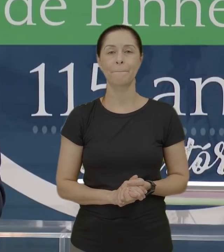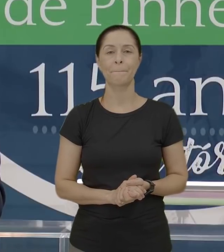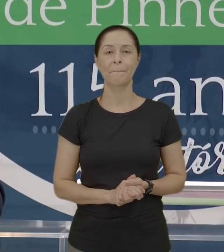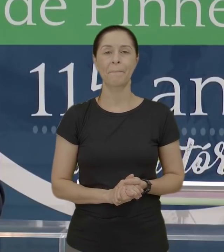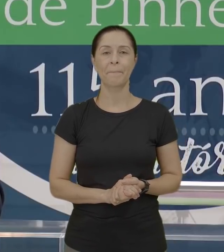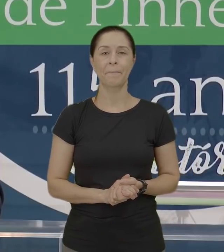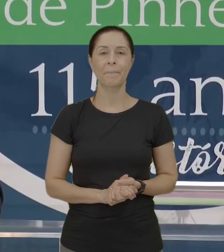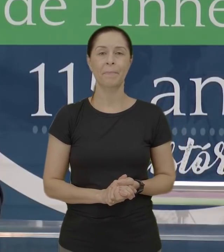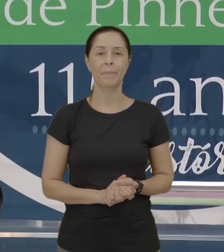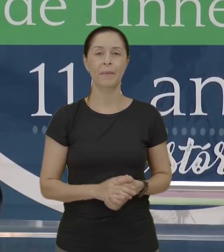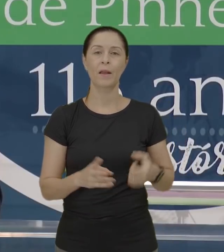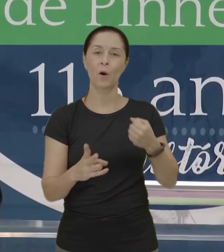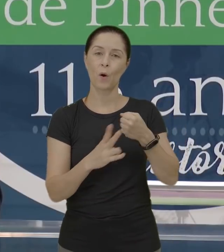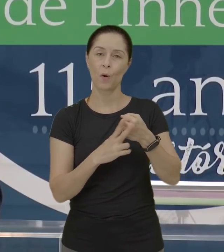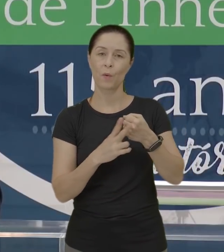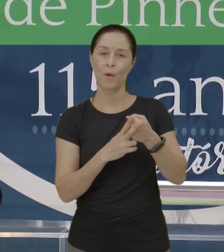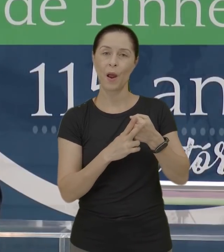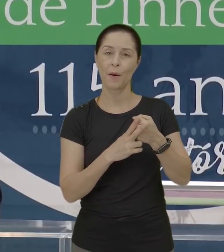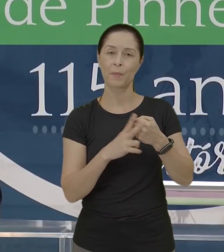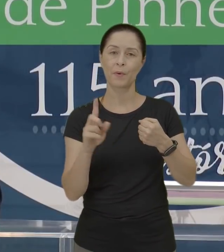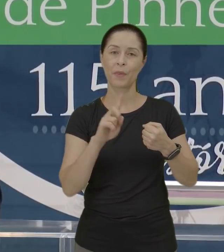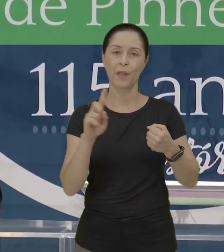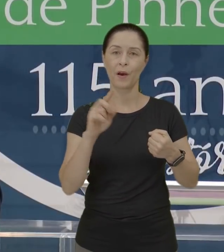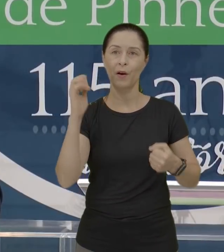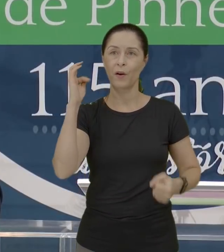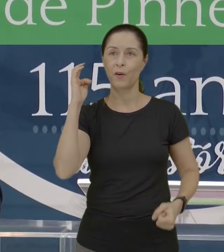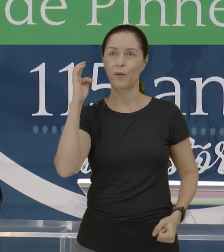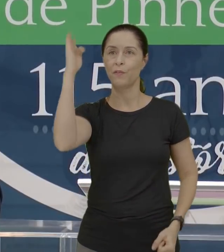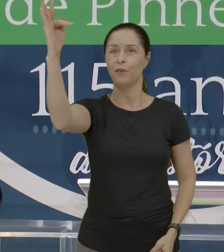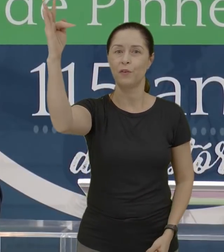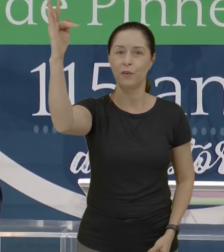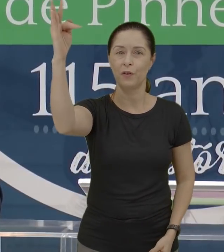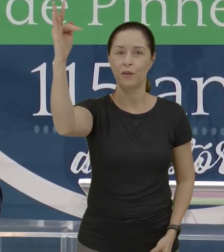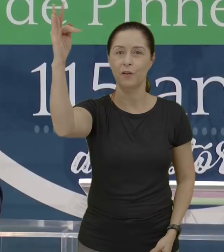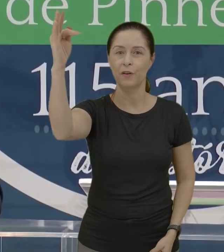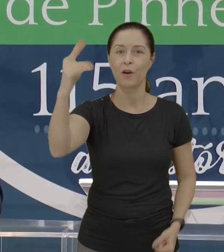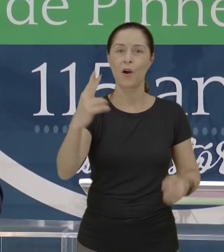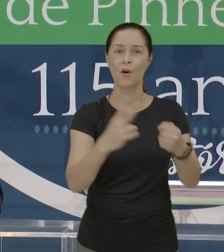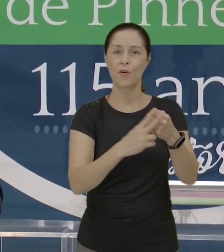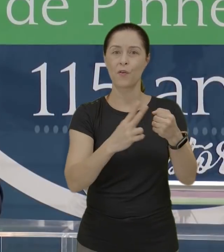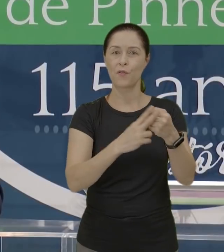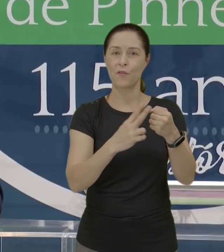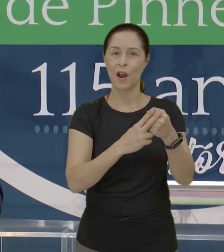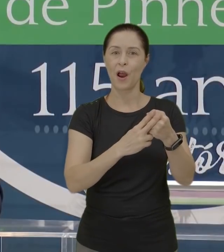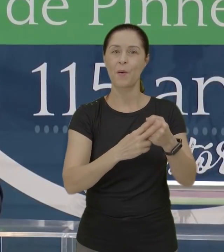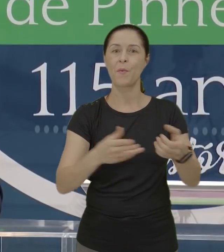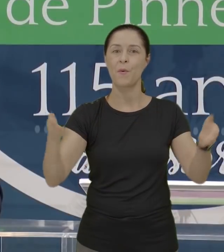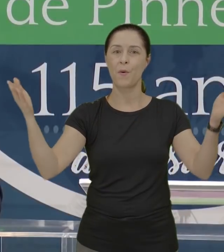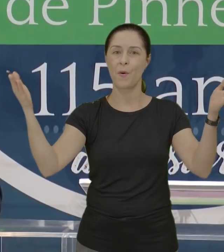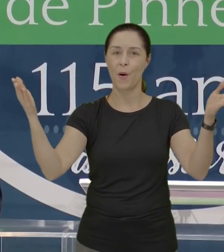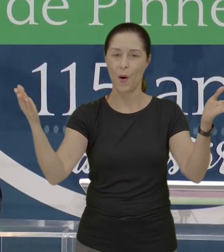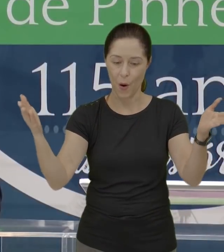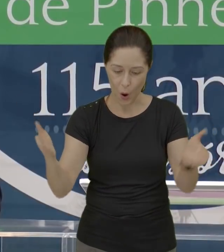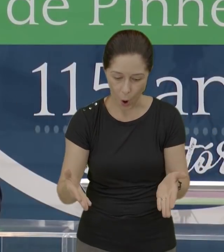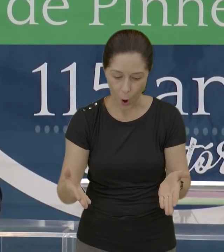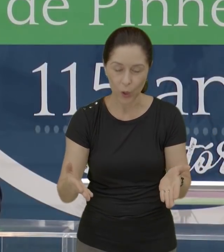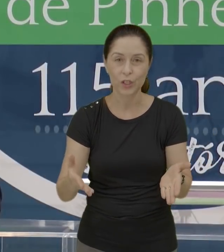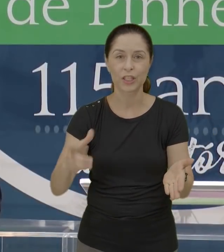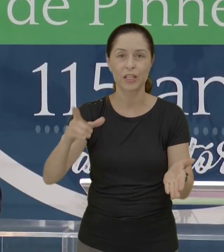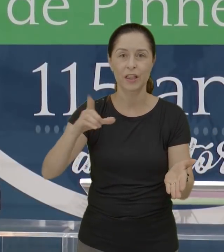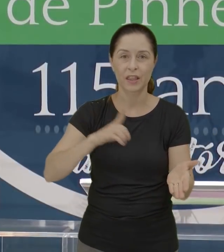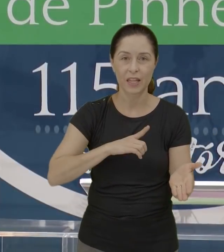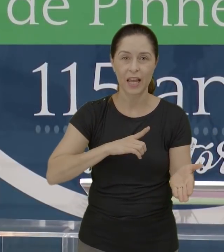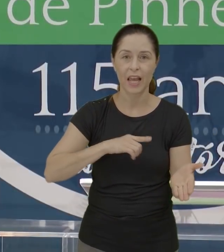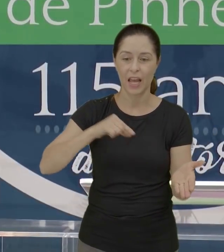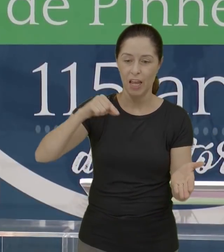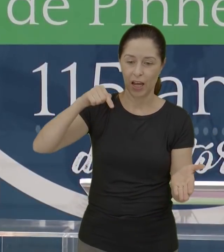O verbo não está no futuro, terá. Está no presente indicativo. Quem crê, tem.